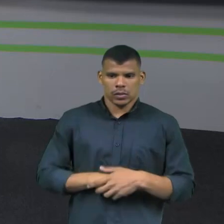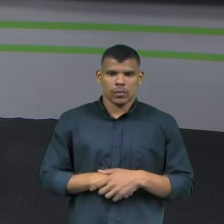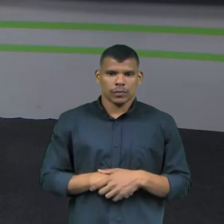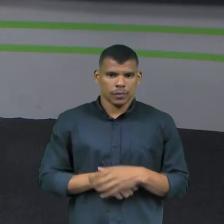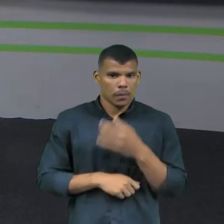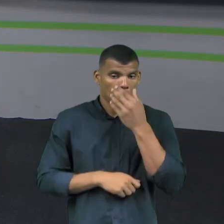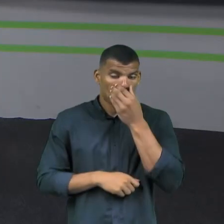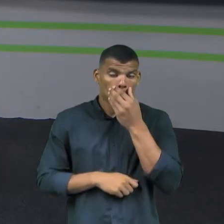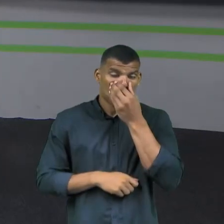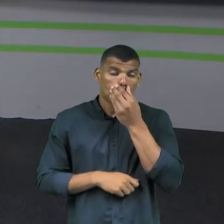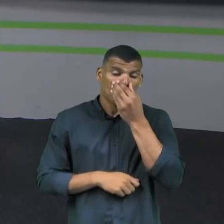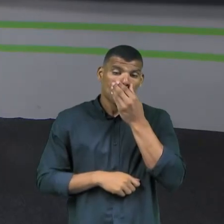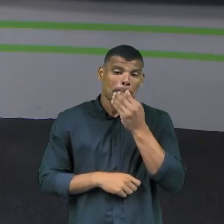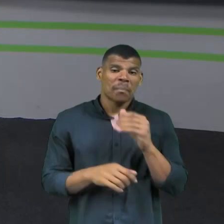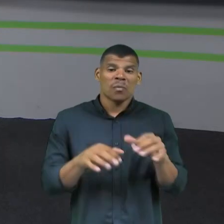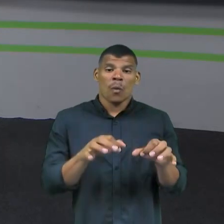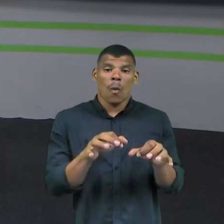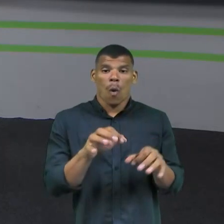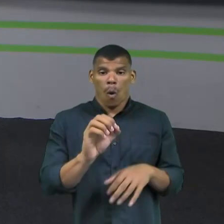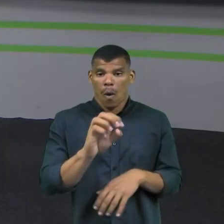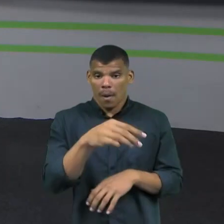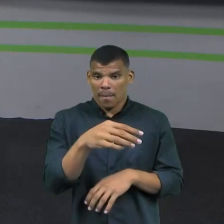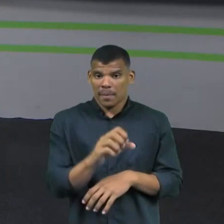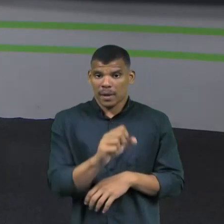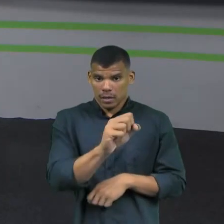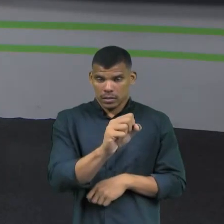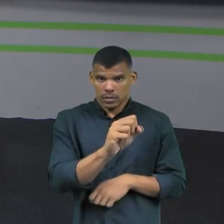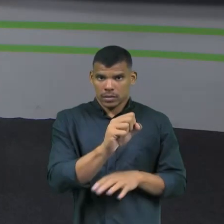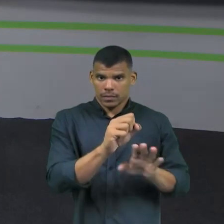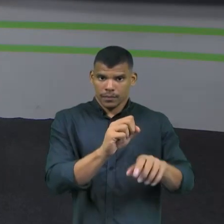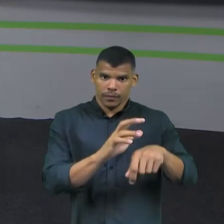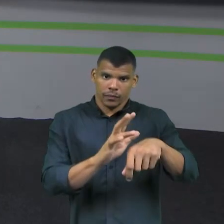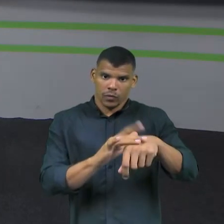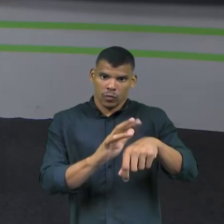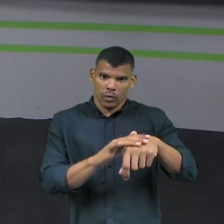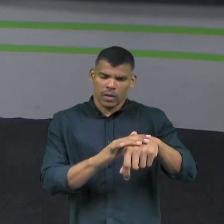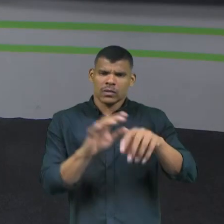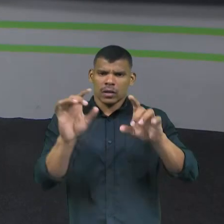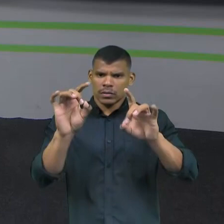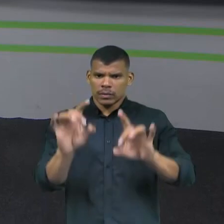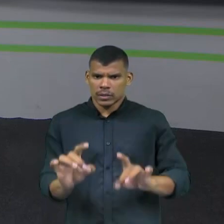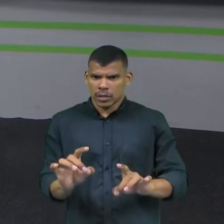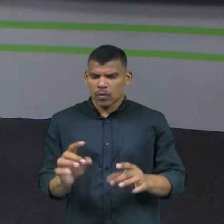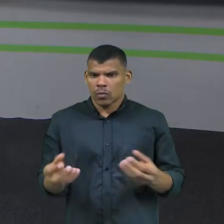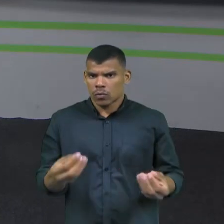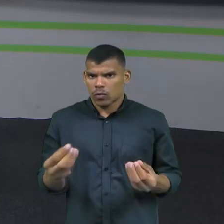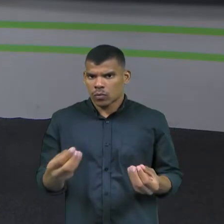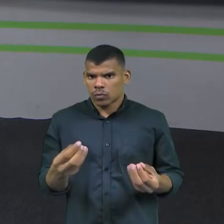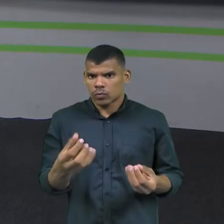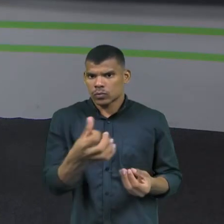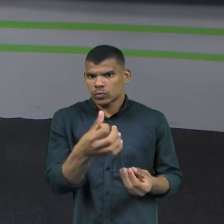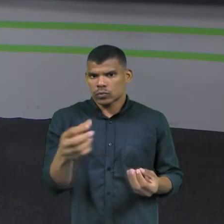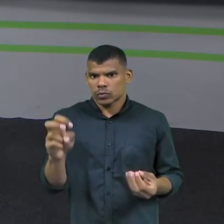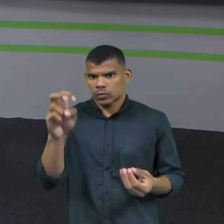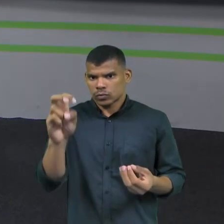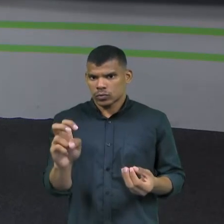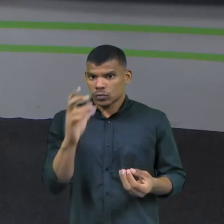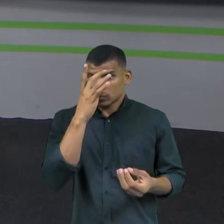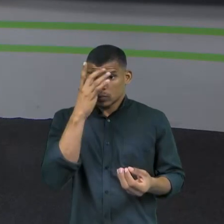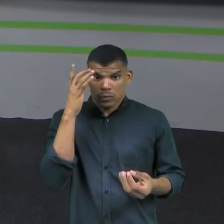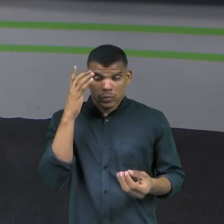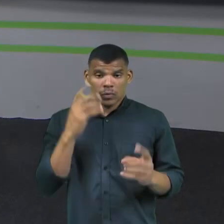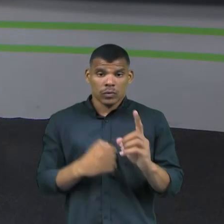Segundo a Organização Mundial de Saúde, uma doença é classificada como rara quando afeta até 65 pessoas em cada 100